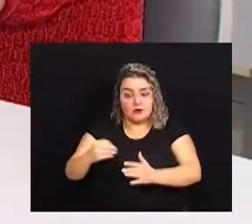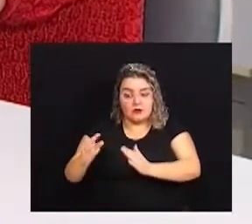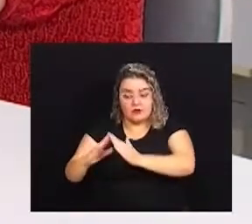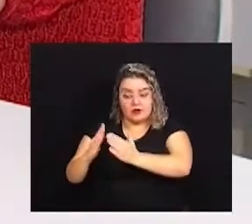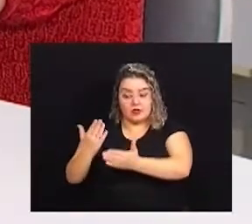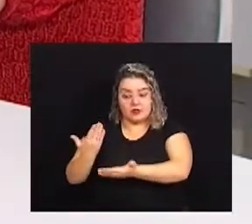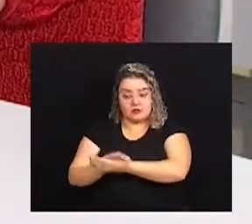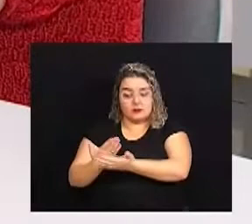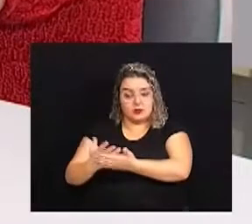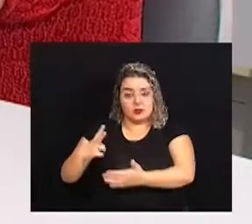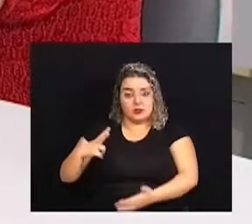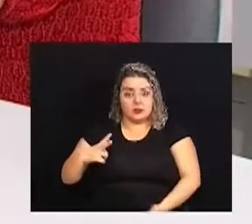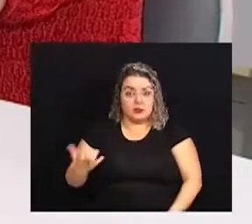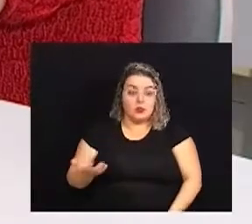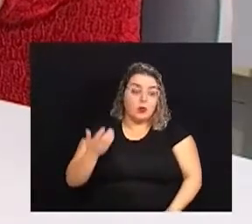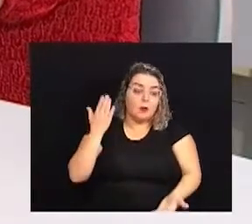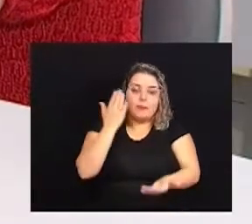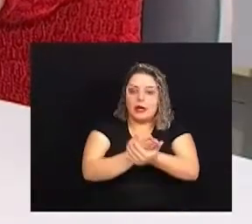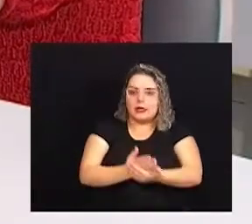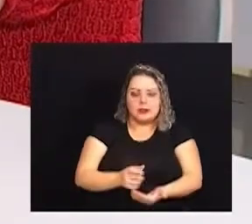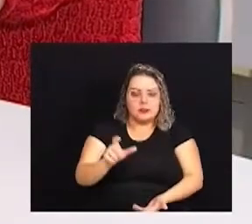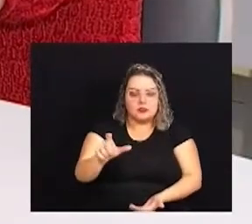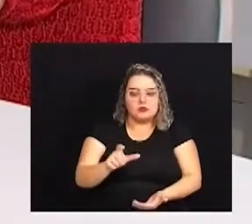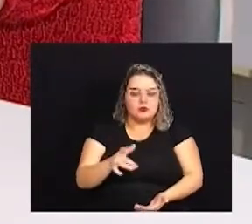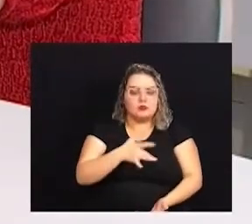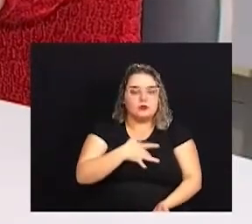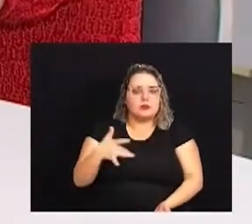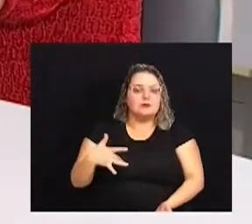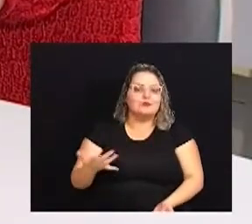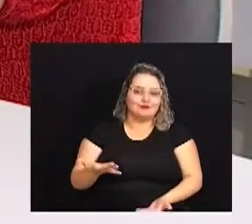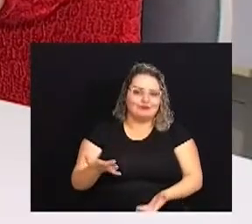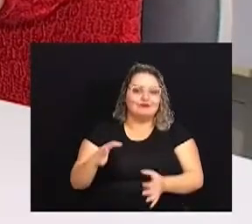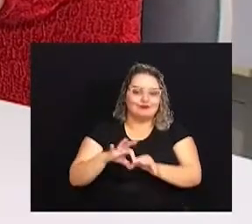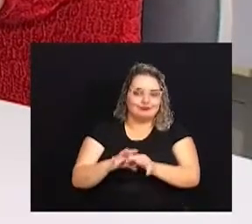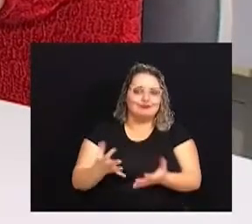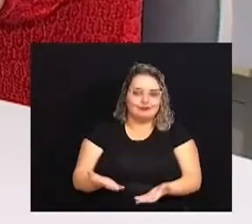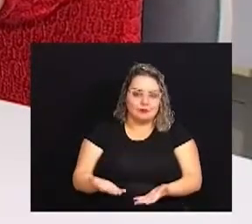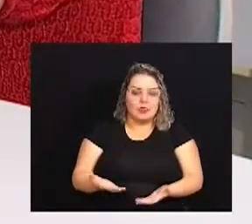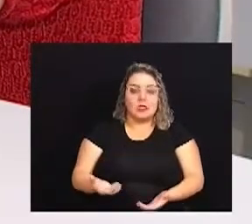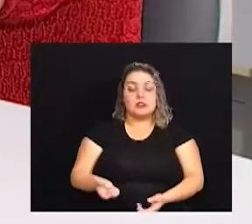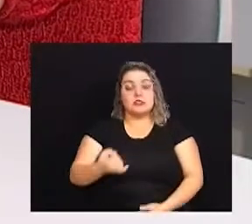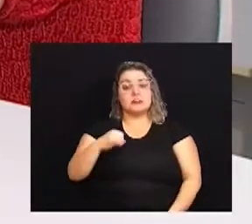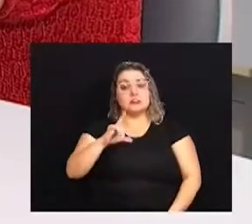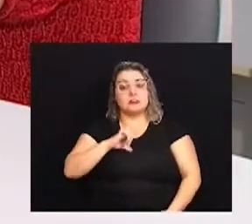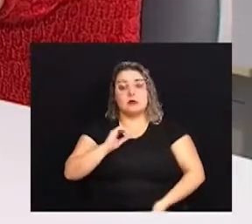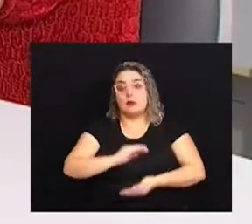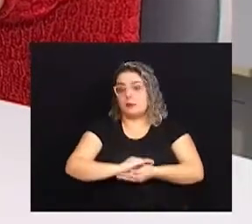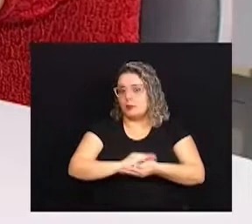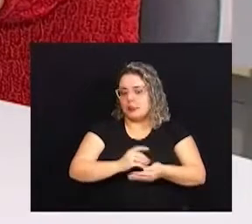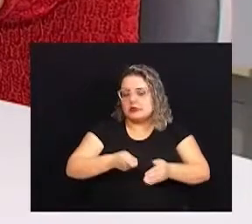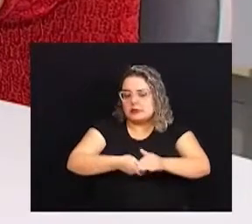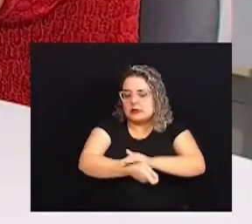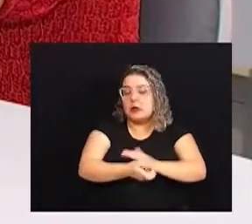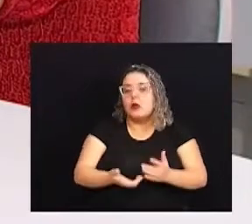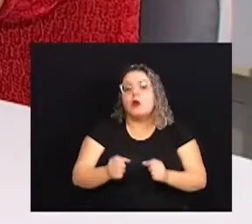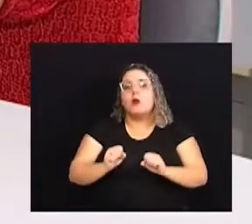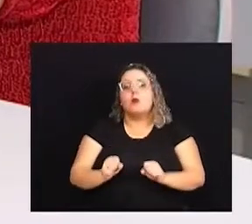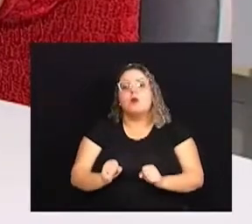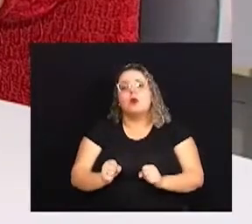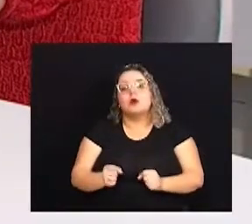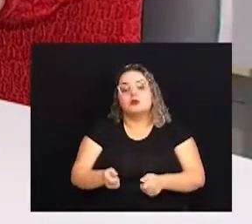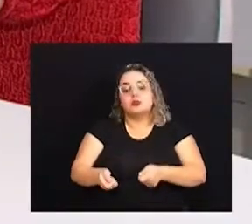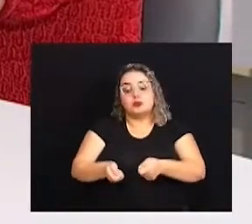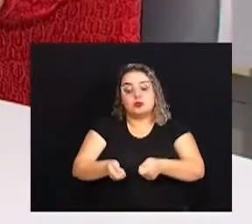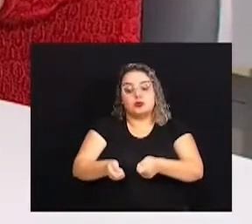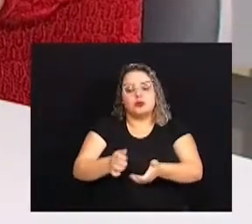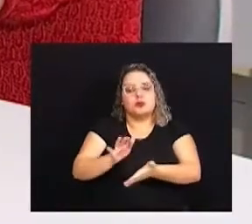ou às vezes deixar de pagar um plano de saúde. Se você tem uma reserva de emergência, se você tem uma poupança, você pode